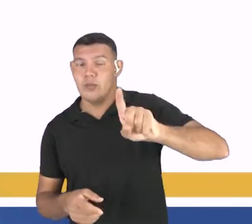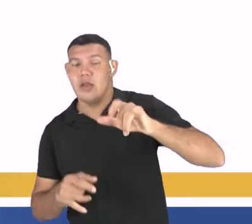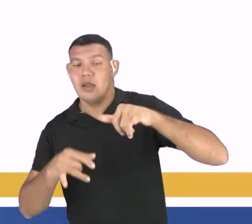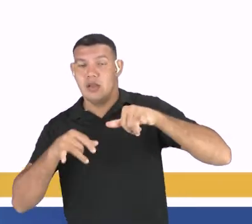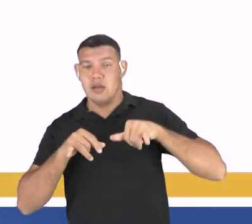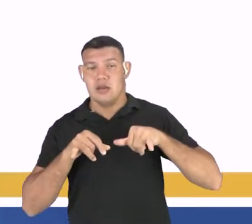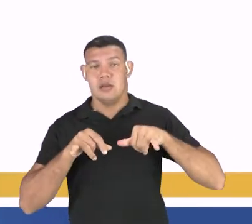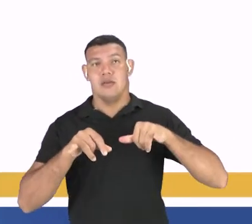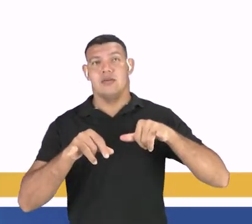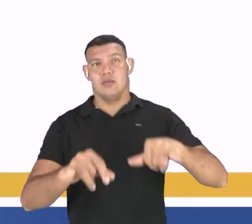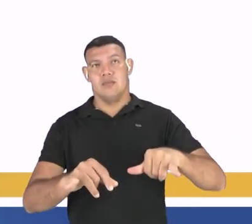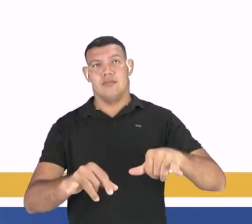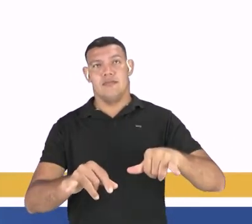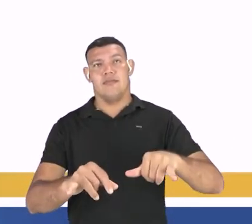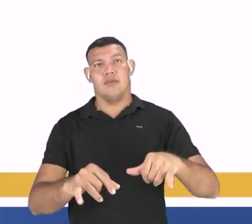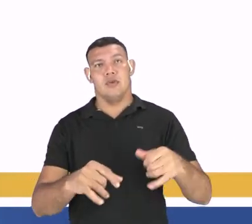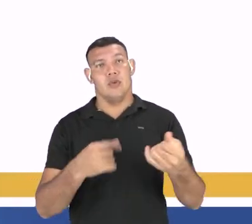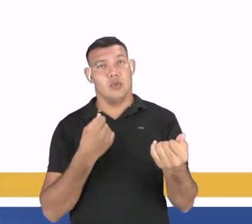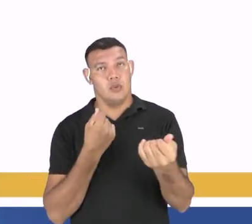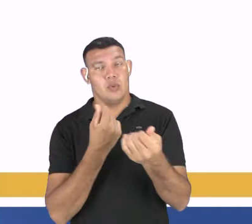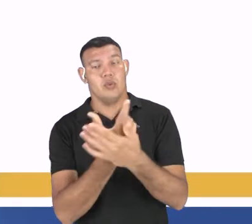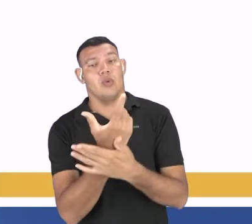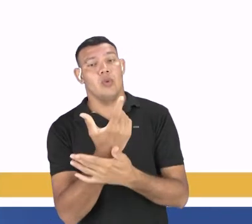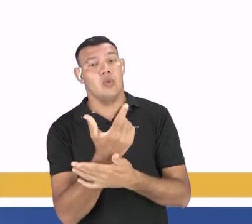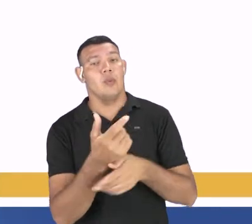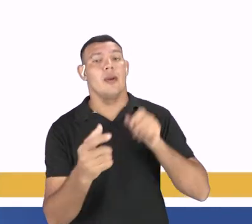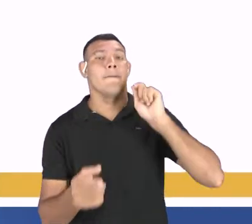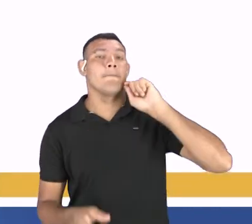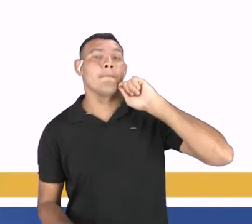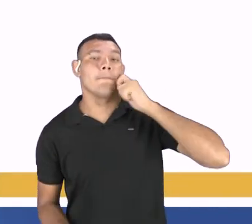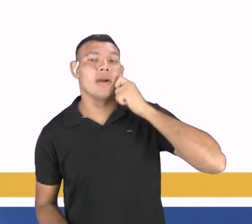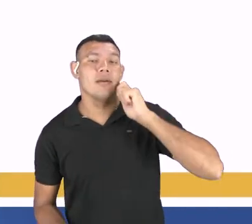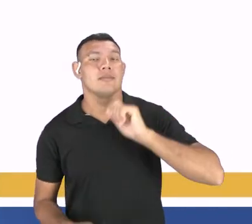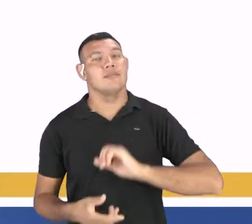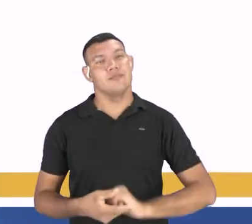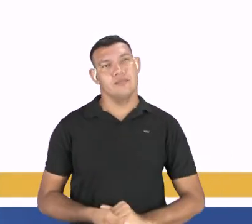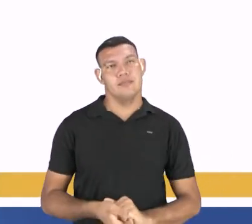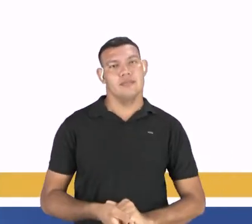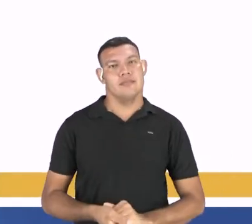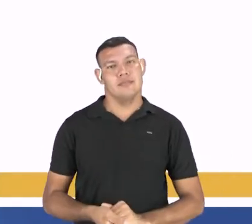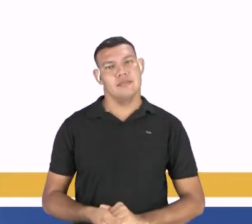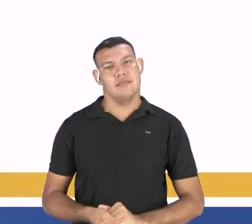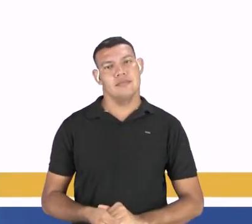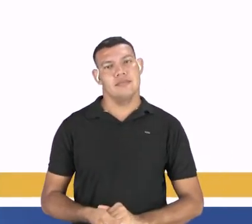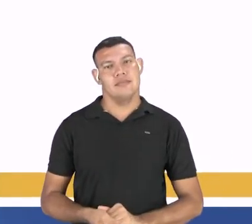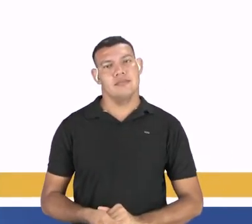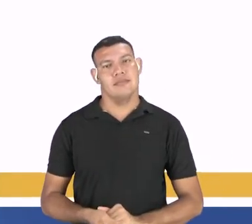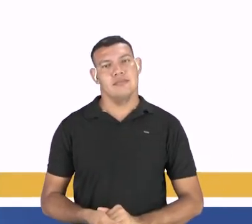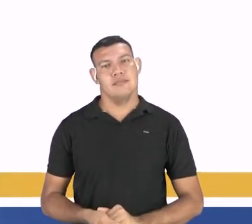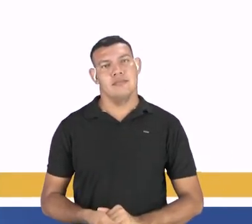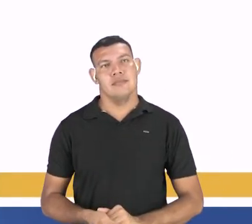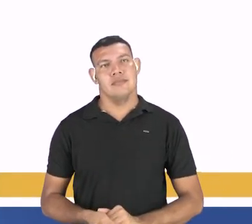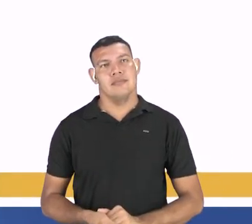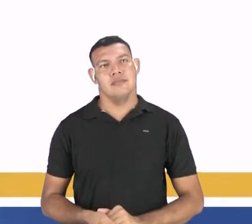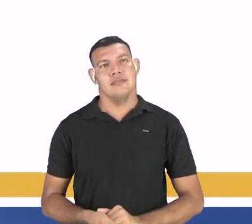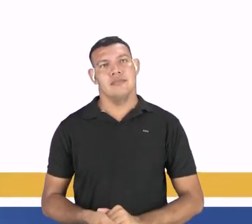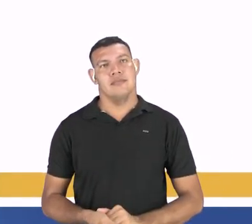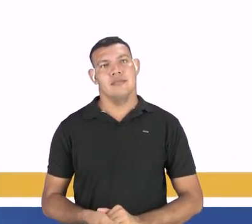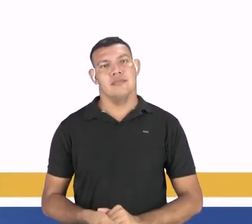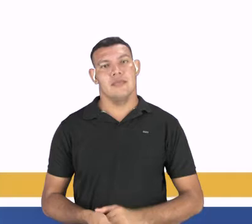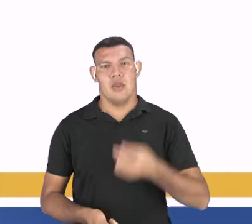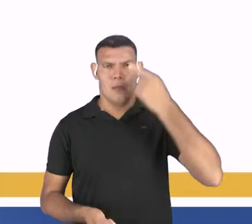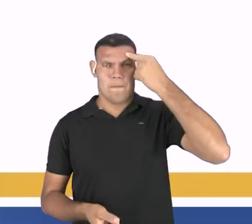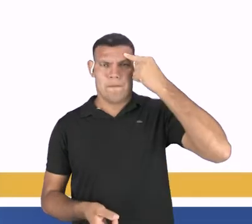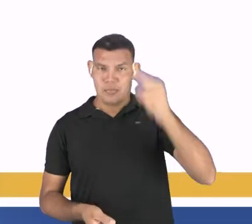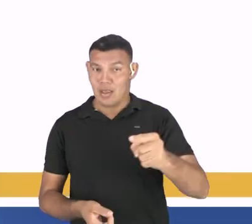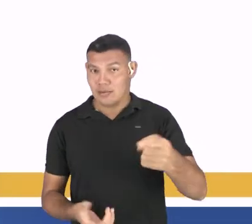Finge que é a sua mãe ou seu pai falando assim. Se você for no mercado, compre pão para mim. Tá dando uma